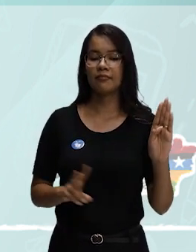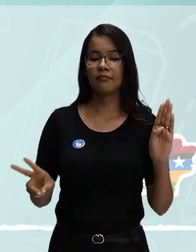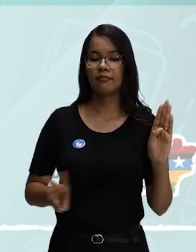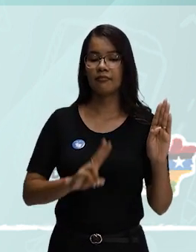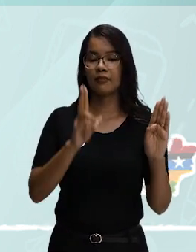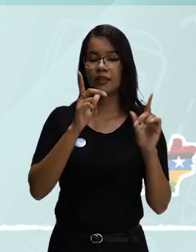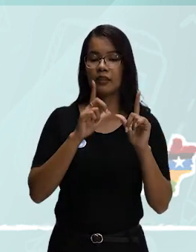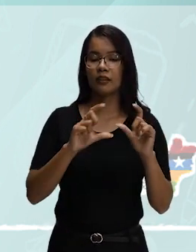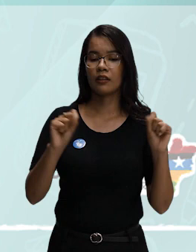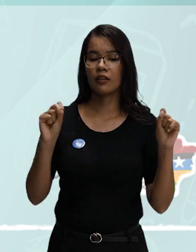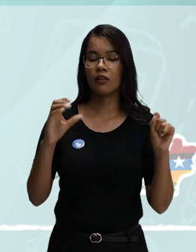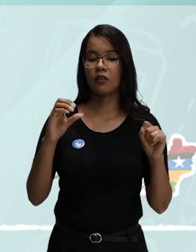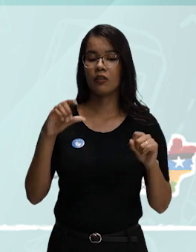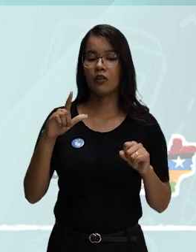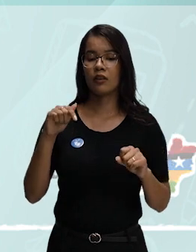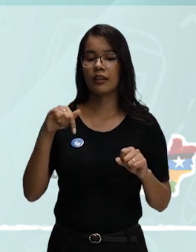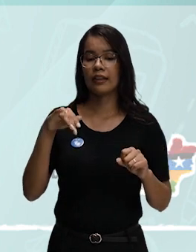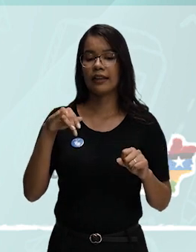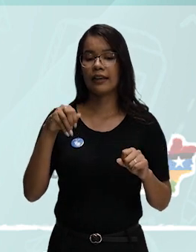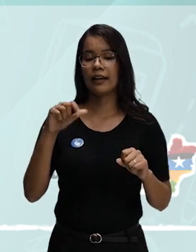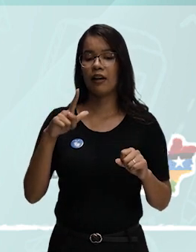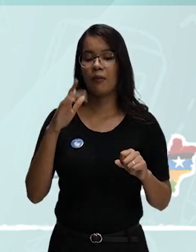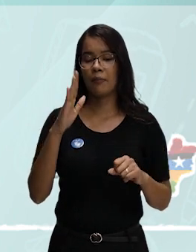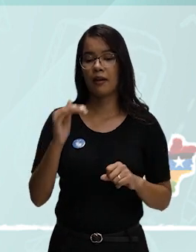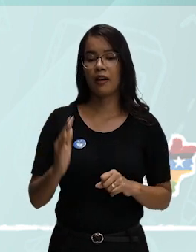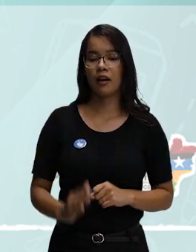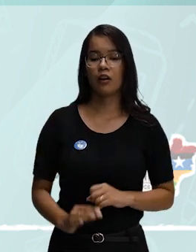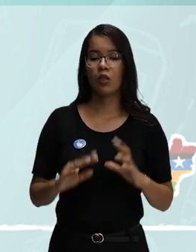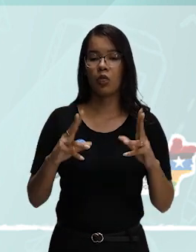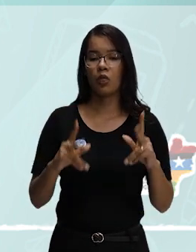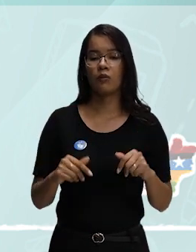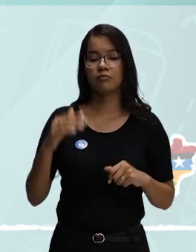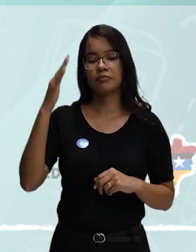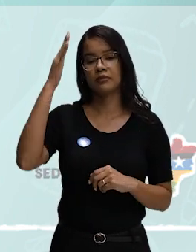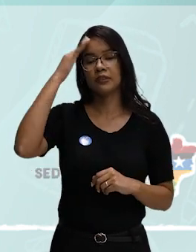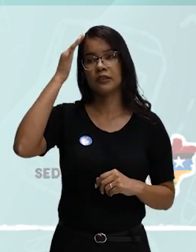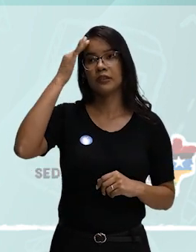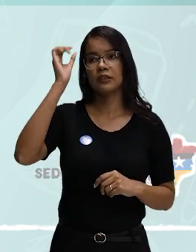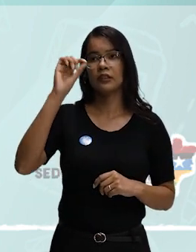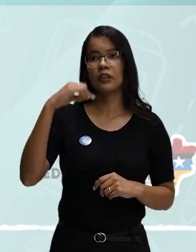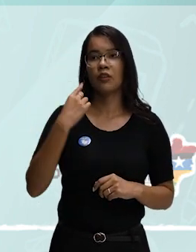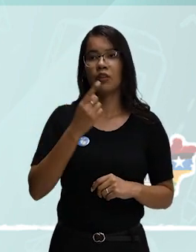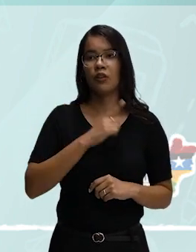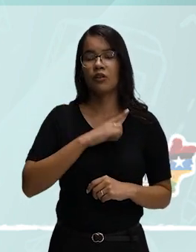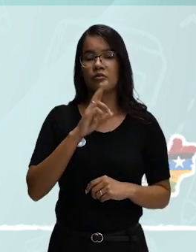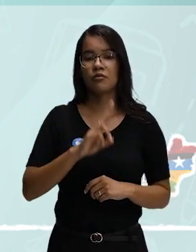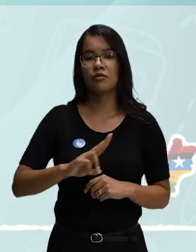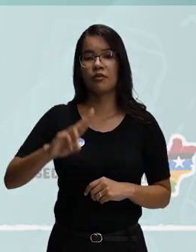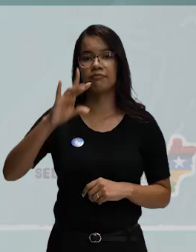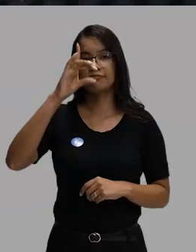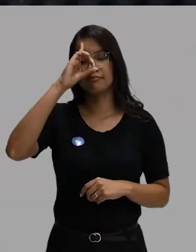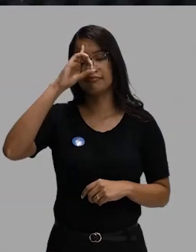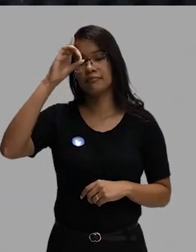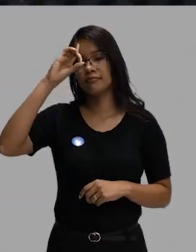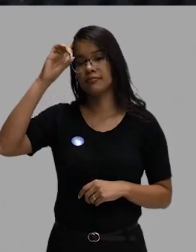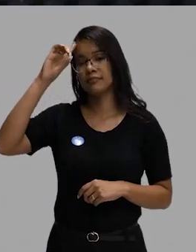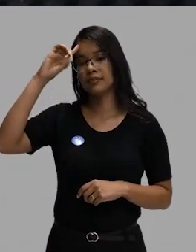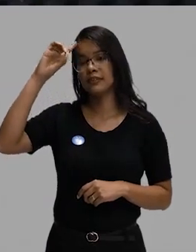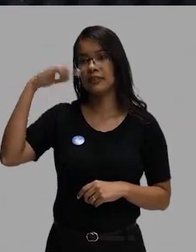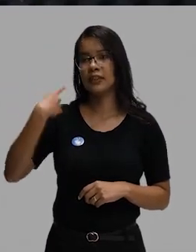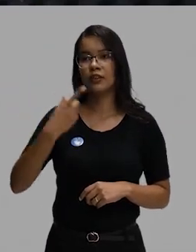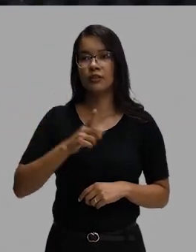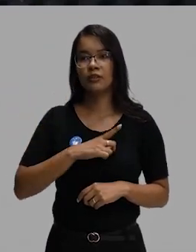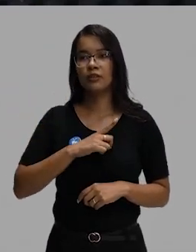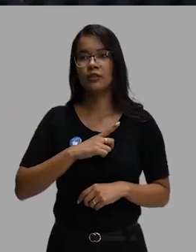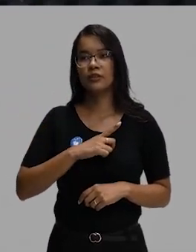linguagem coloquial brasileira. A linguagem que todo mundo entende, a linguagem que nós usamos no dia a dia e